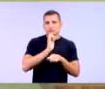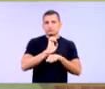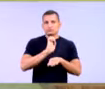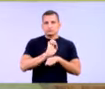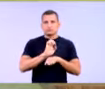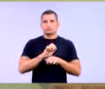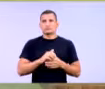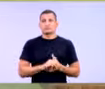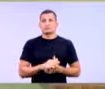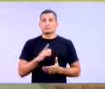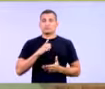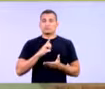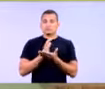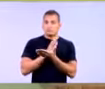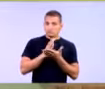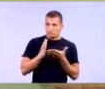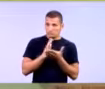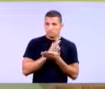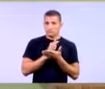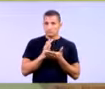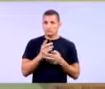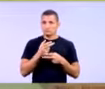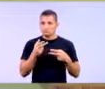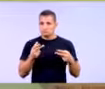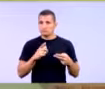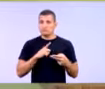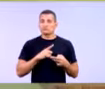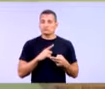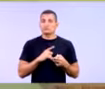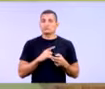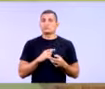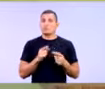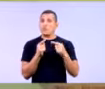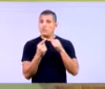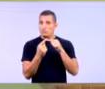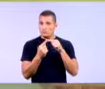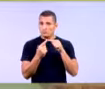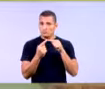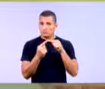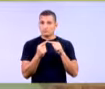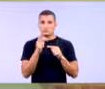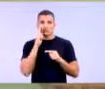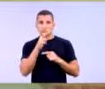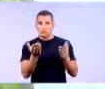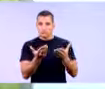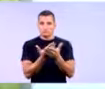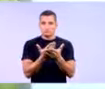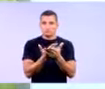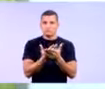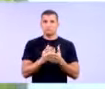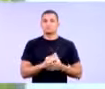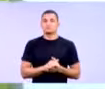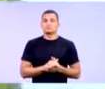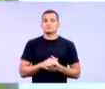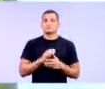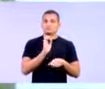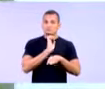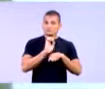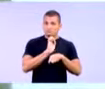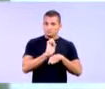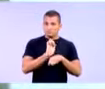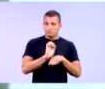E aí nós temos algumas situações que se encaixam naquilo que nós vimos na teleaula hoje. Ok. O estágio,